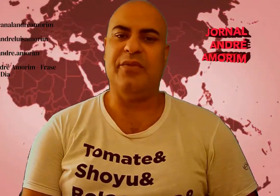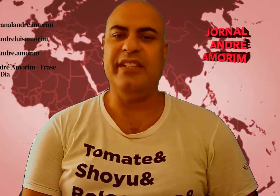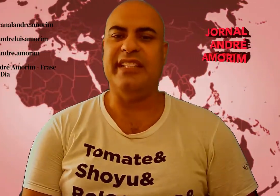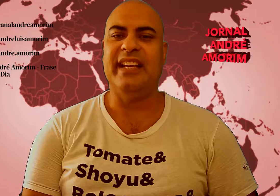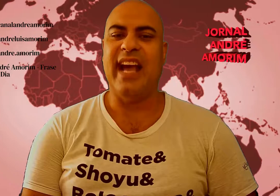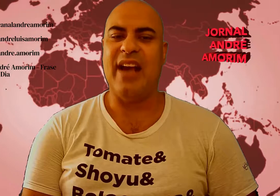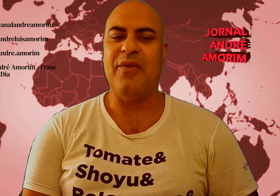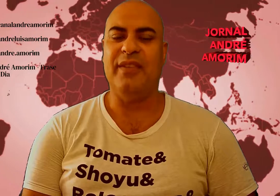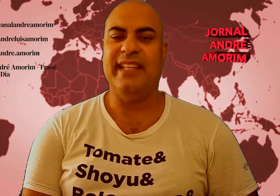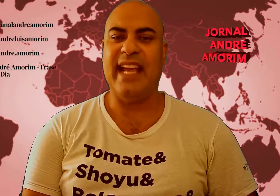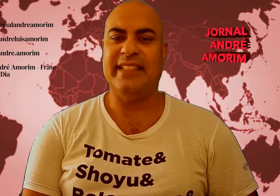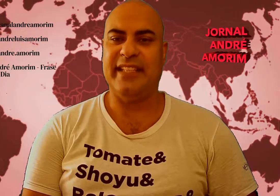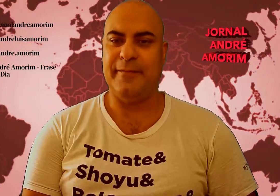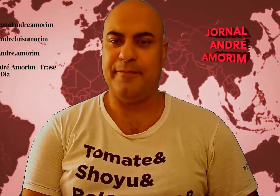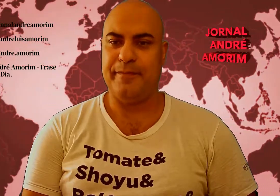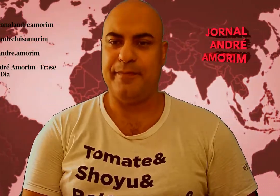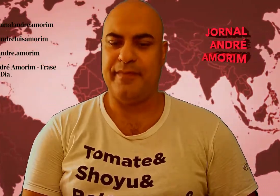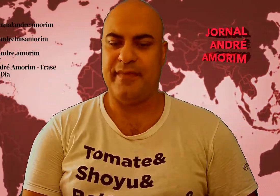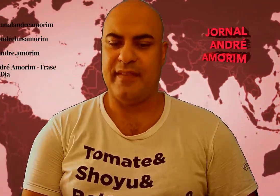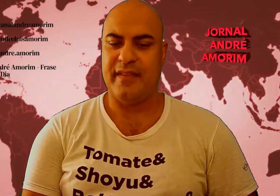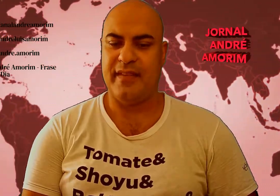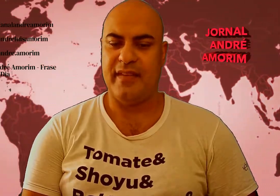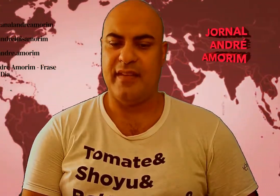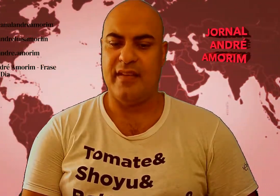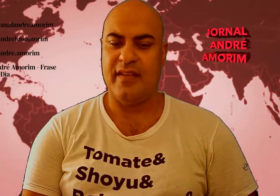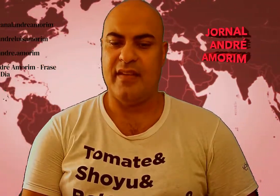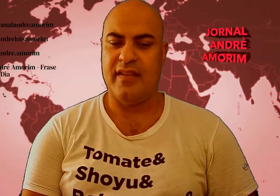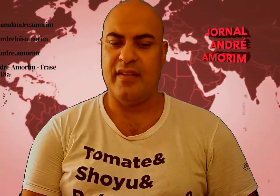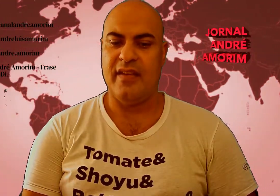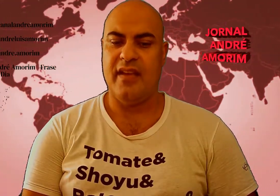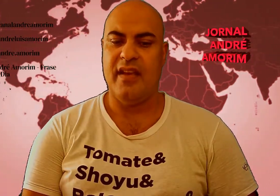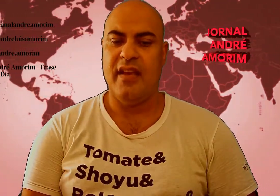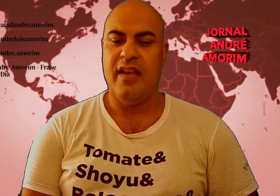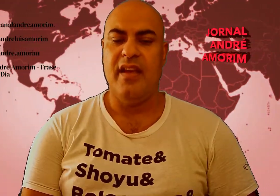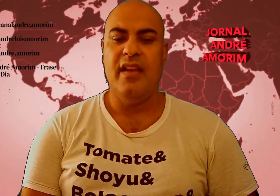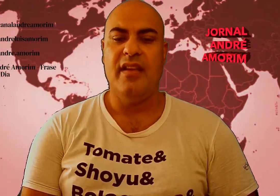para não dizer outra coisa, acontecem.